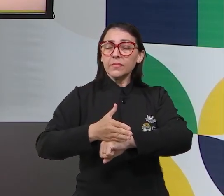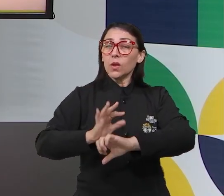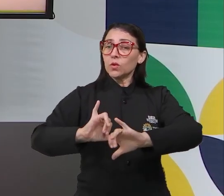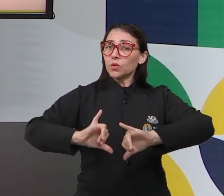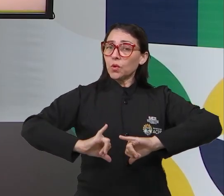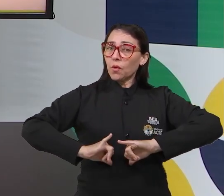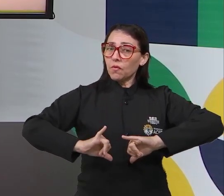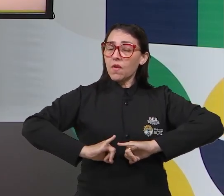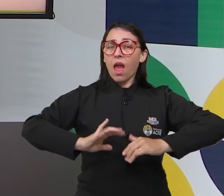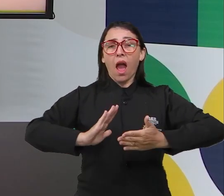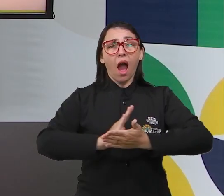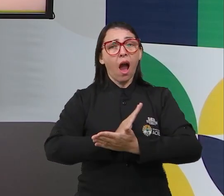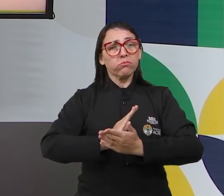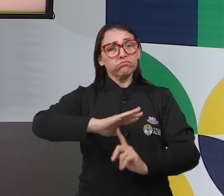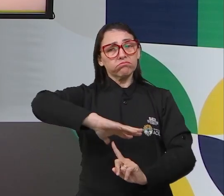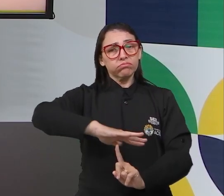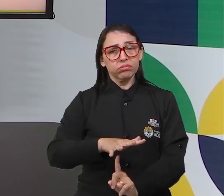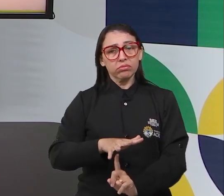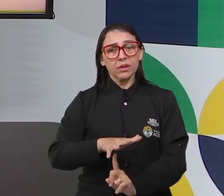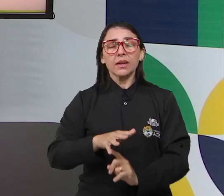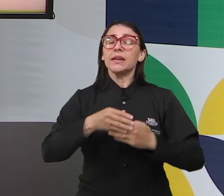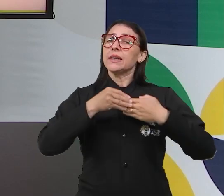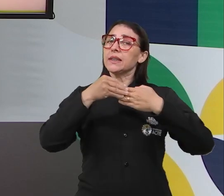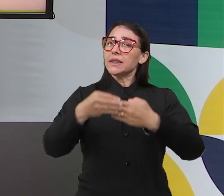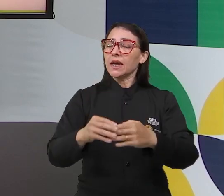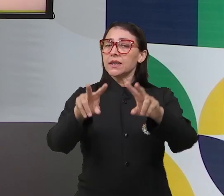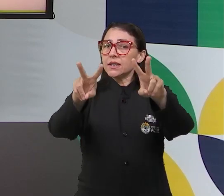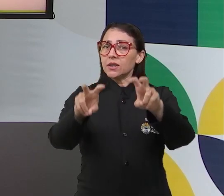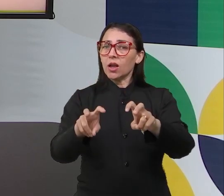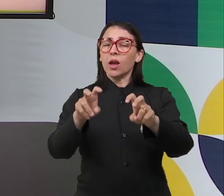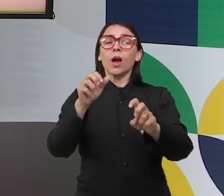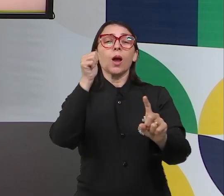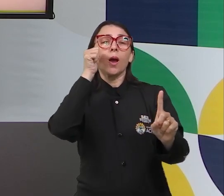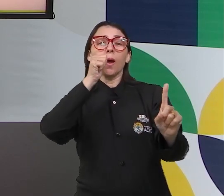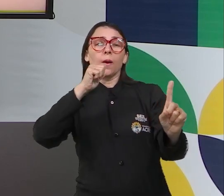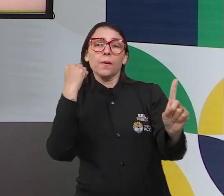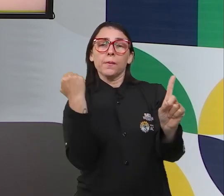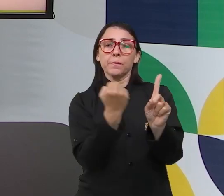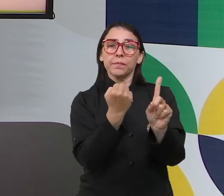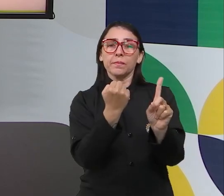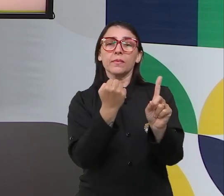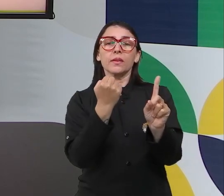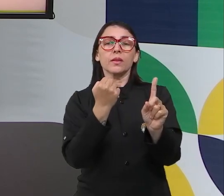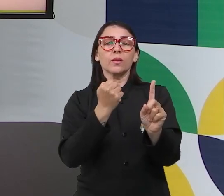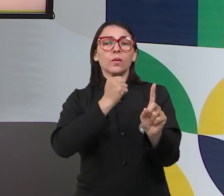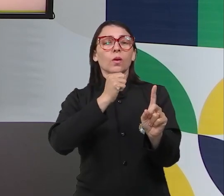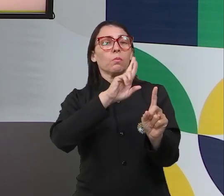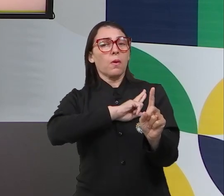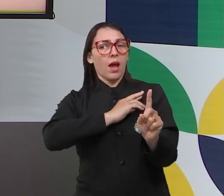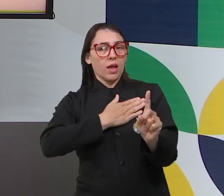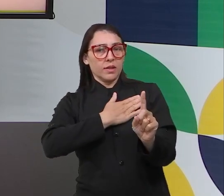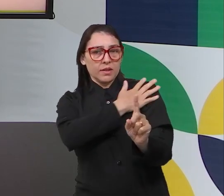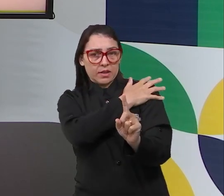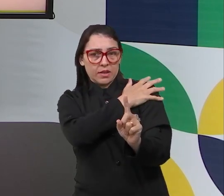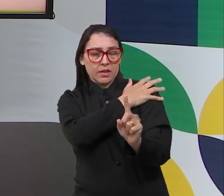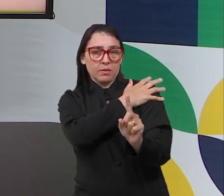sofrer algum tipo de opressão. Então, ele traz temas como feminismo, como racismo,